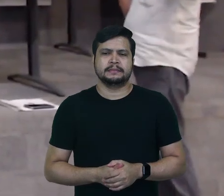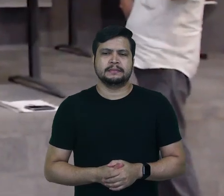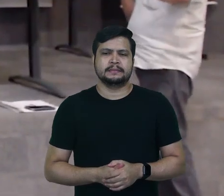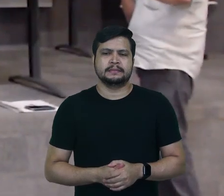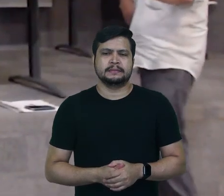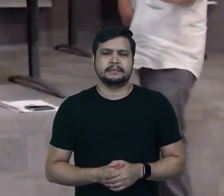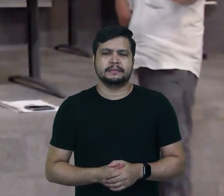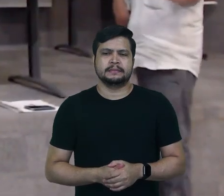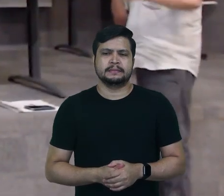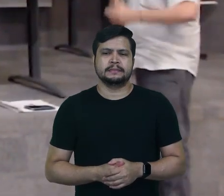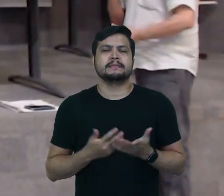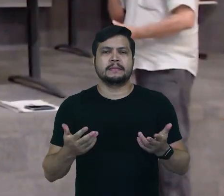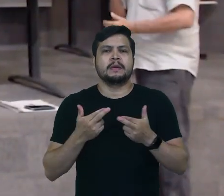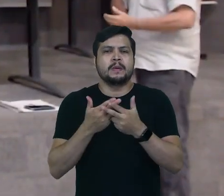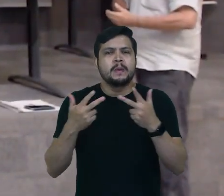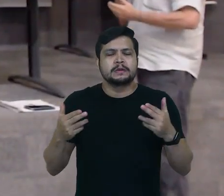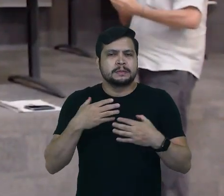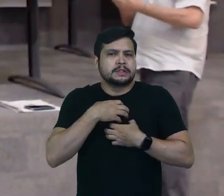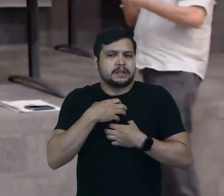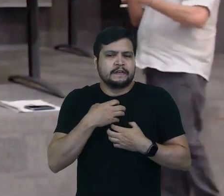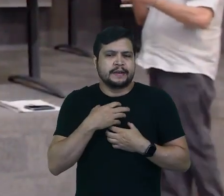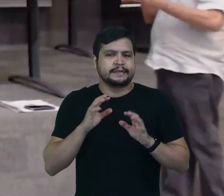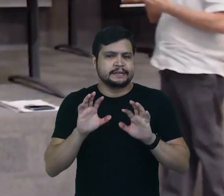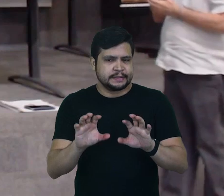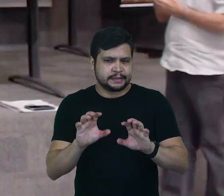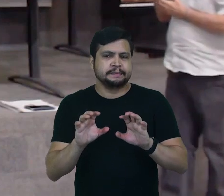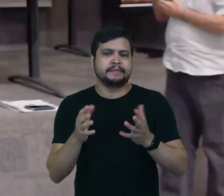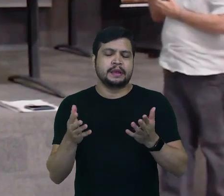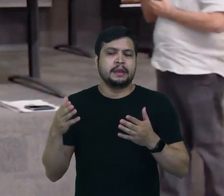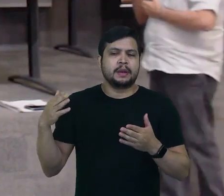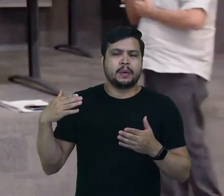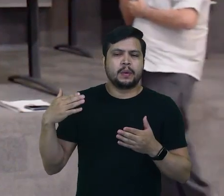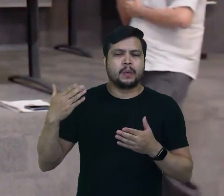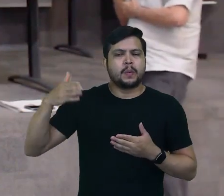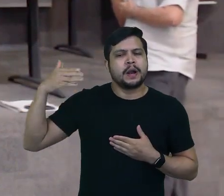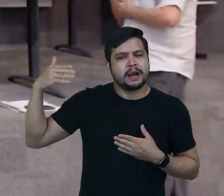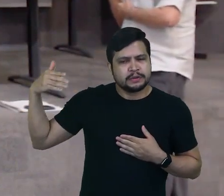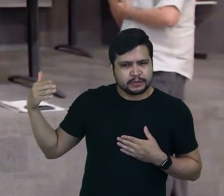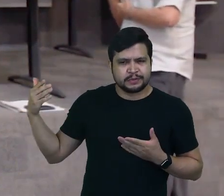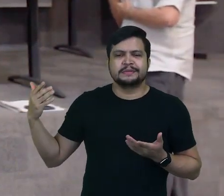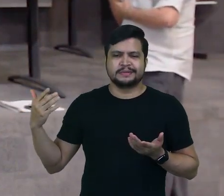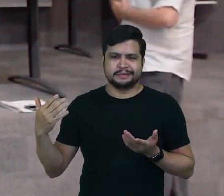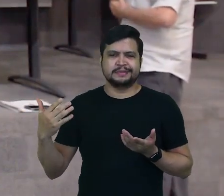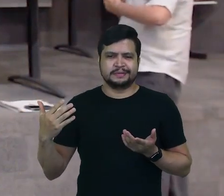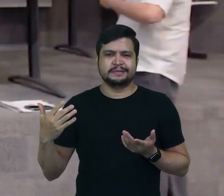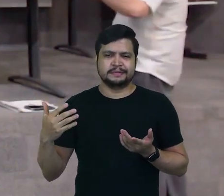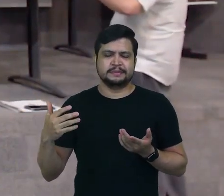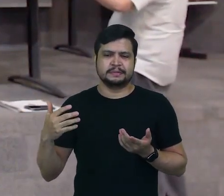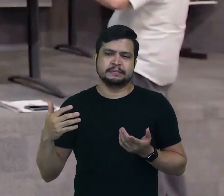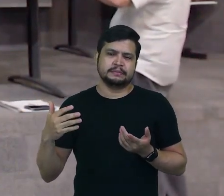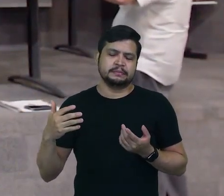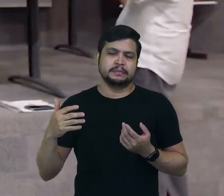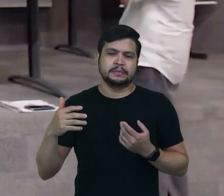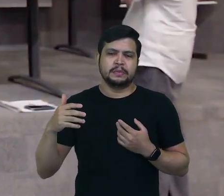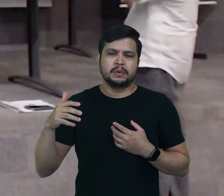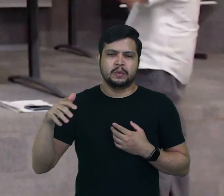amam Sobral. E uma coisa que me deixava assim era quando os diretores